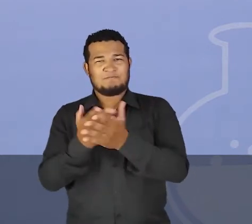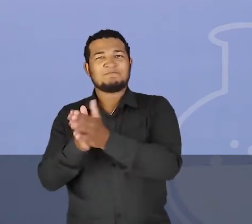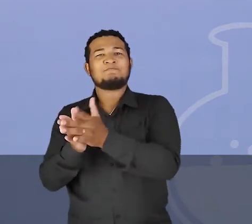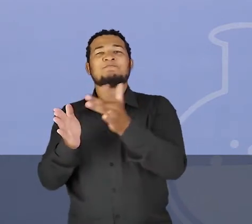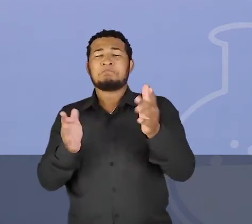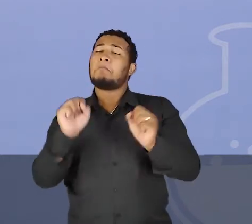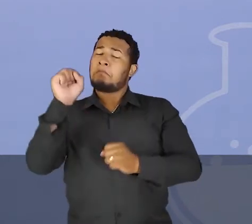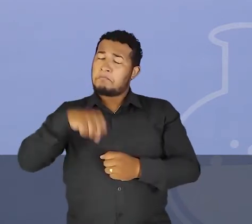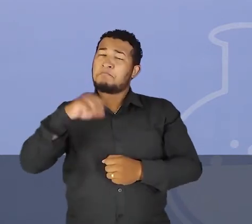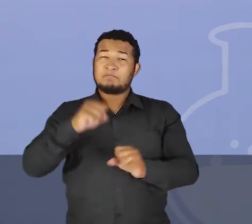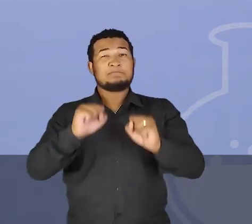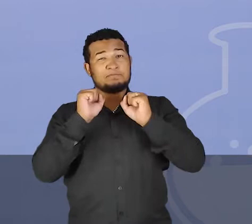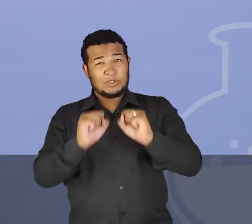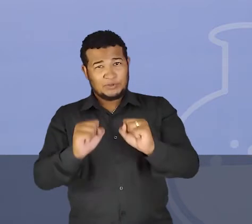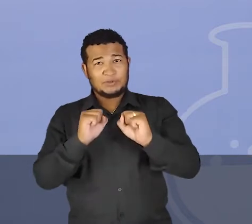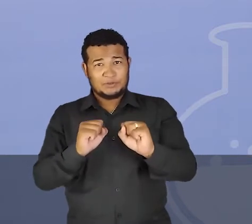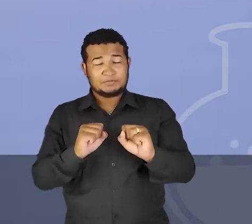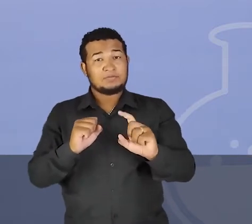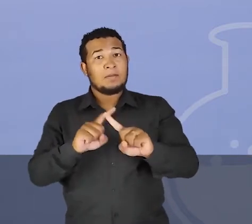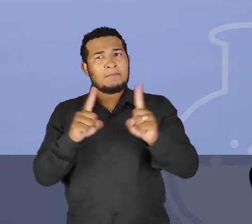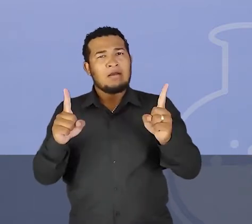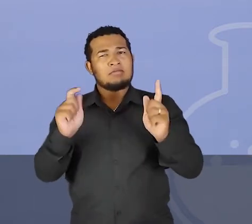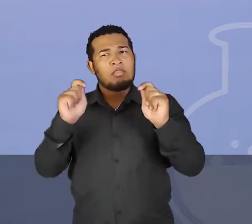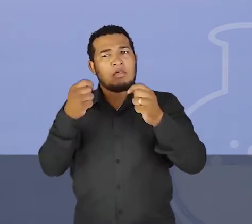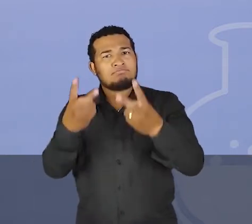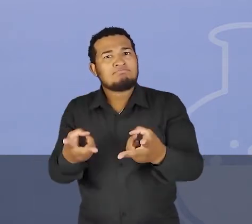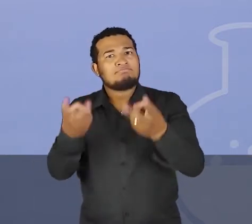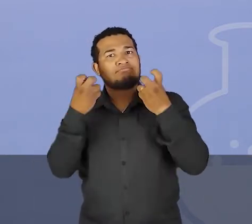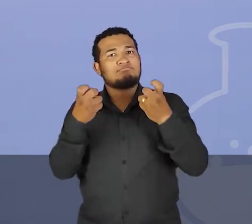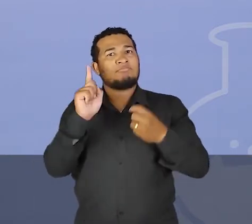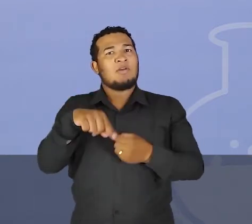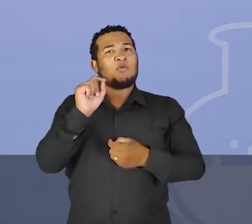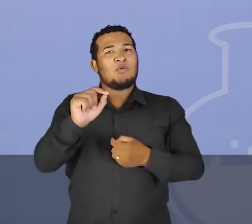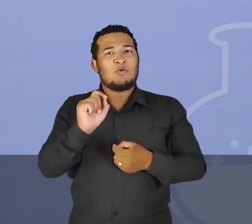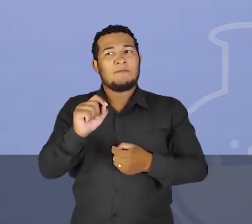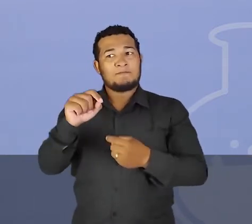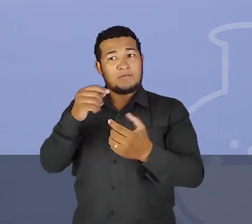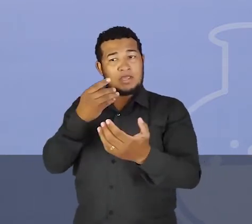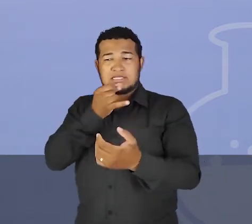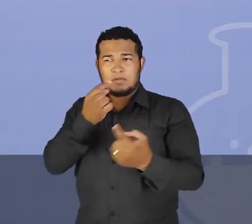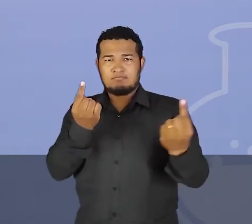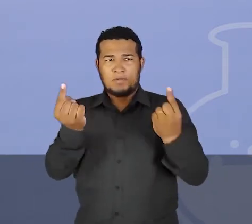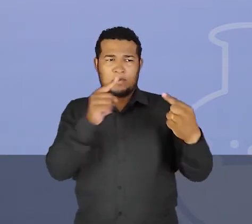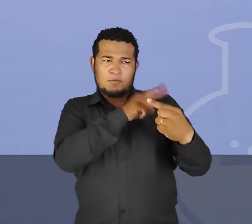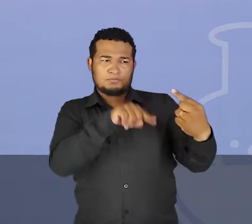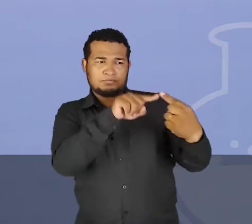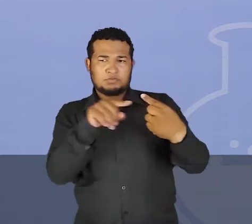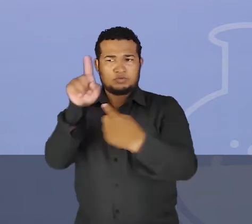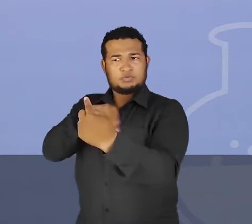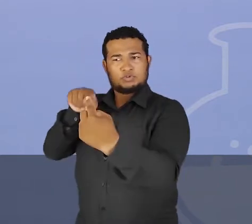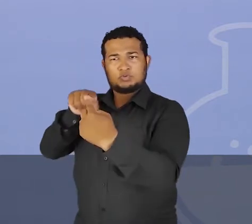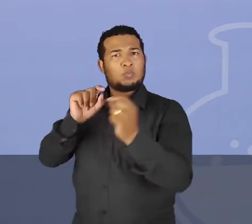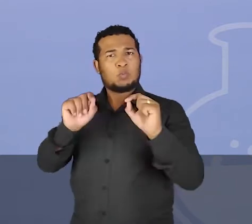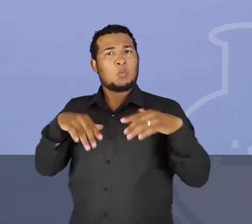sim, isso é possível, tá? Mas o que chama a atenção é o objetivo desses dois tipos de